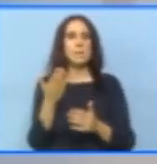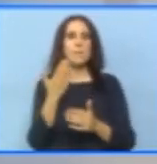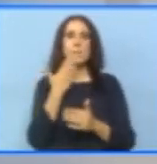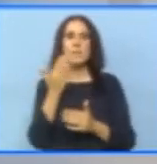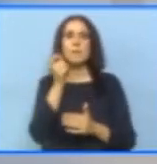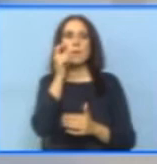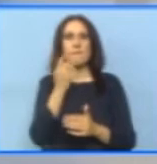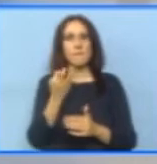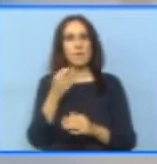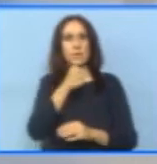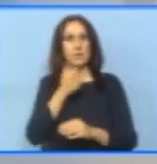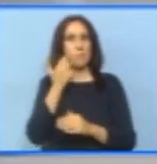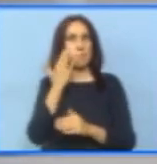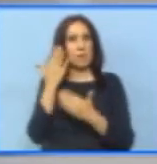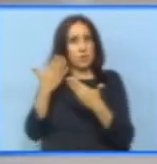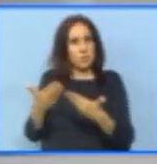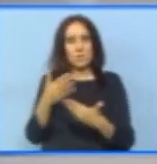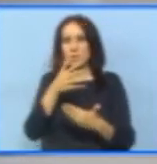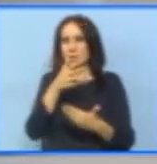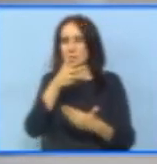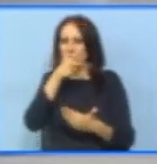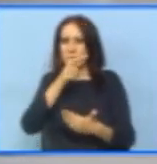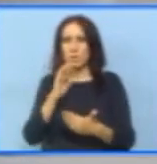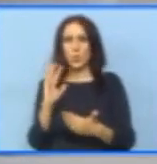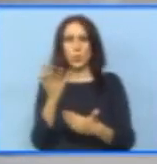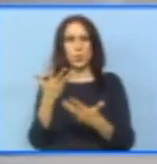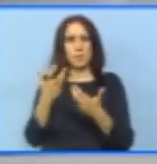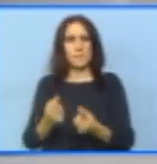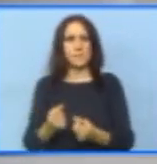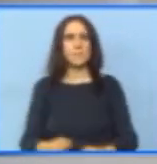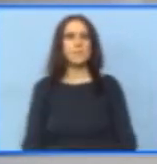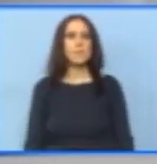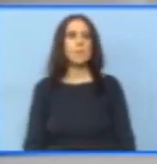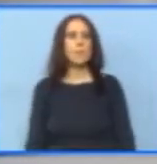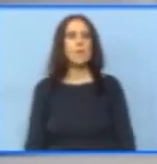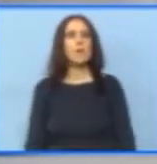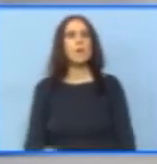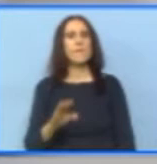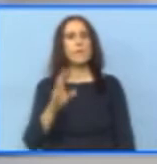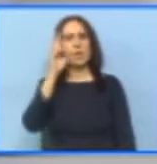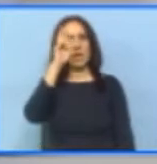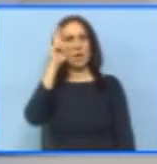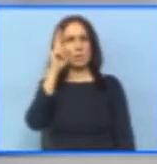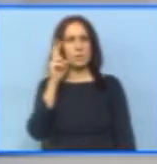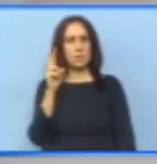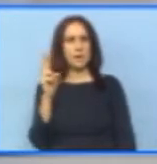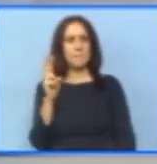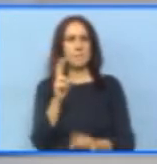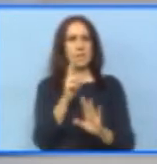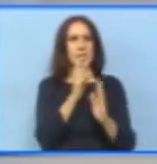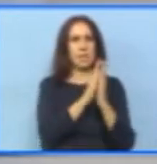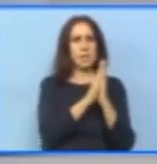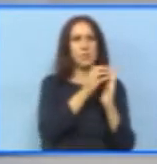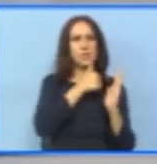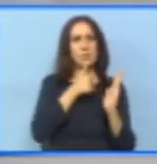aqueles que estão de facto a sofrer neste momento, que são muitos, infelizmente. Foi a Rússia que ligou a ajuda à Igreja que sofre a